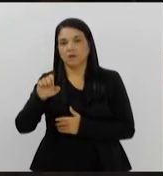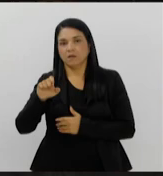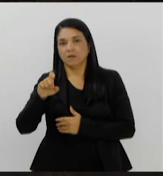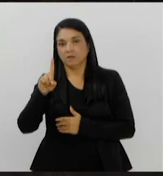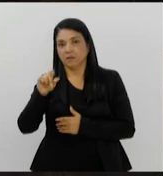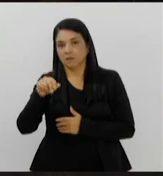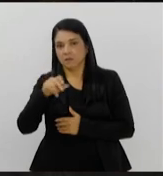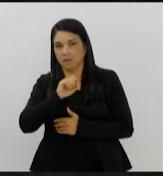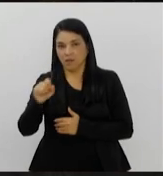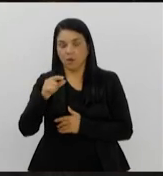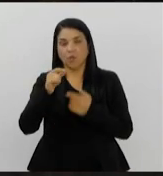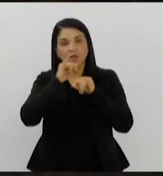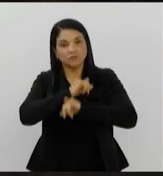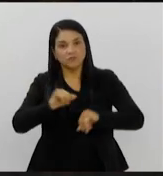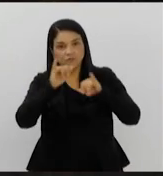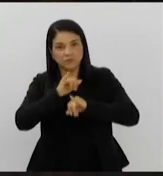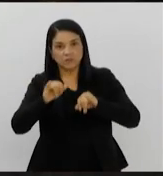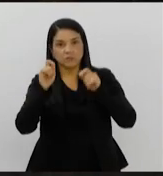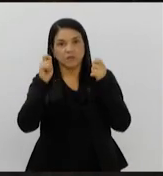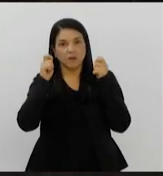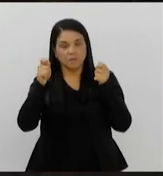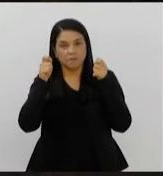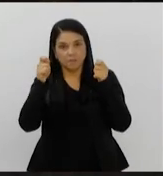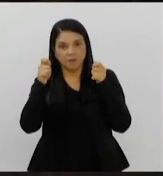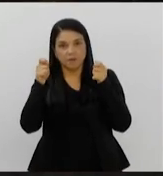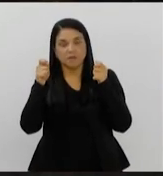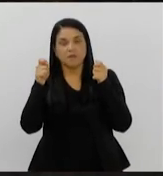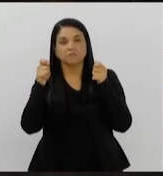a divulgação e esclarecimento sobre a campanha nacional